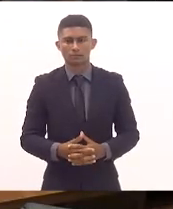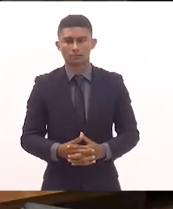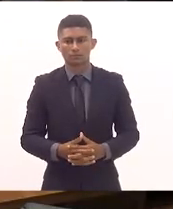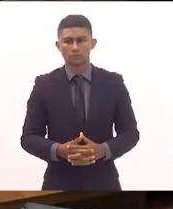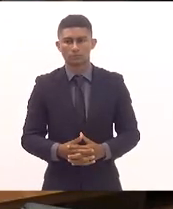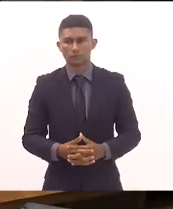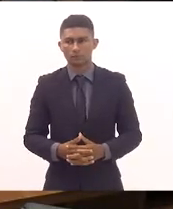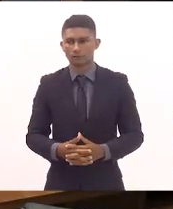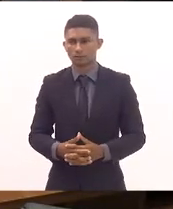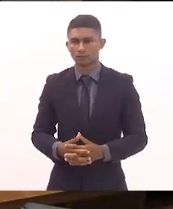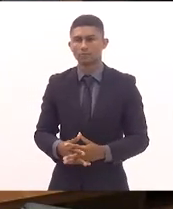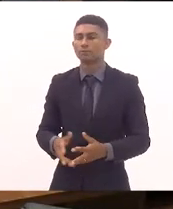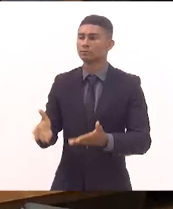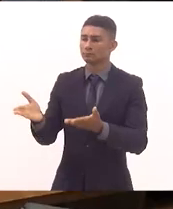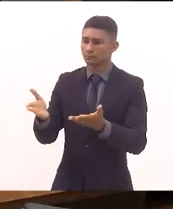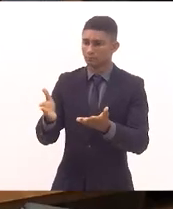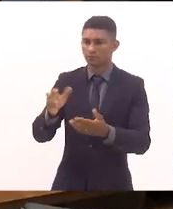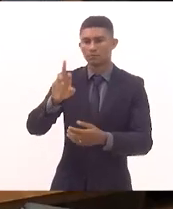Deputado Rodrigo Amorim.